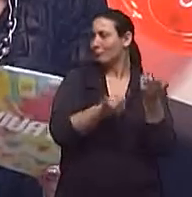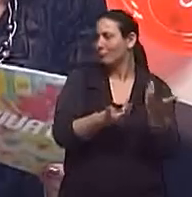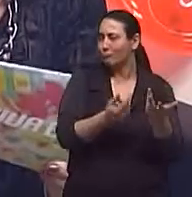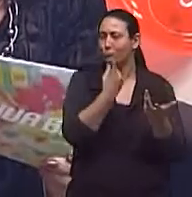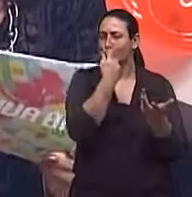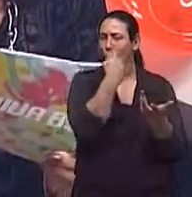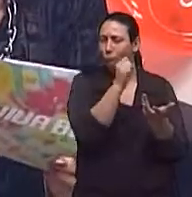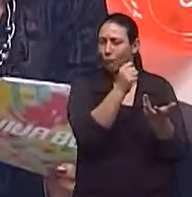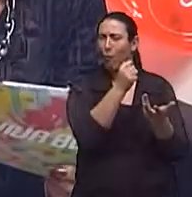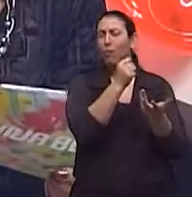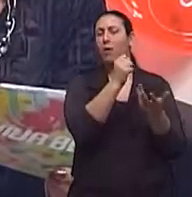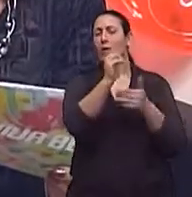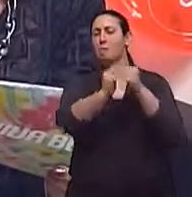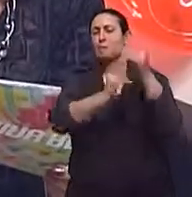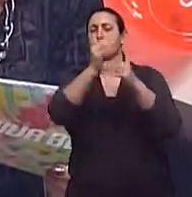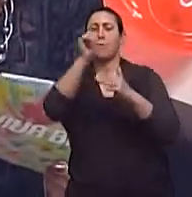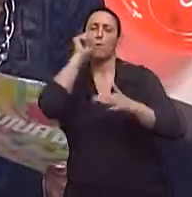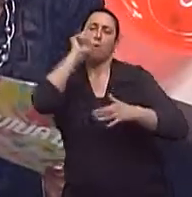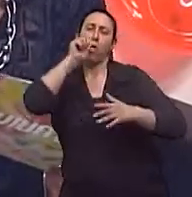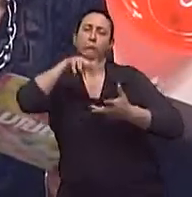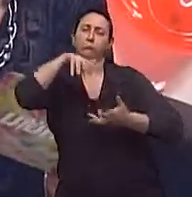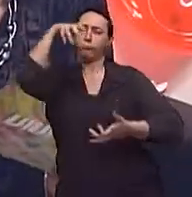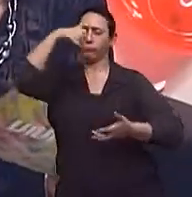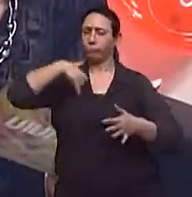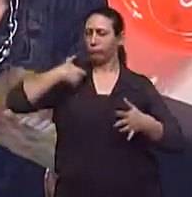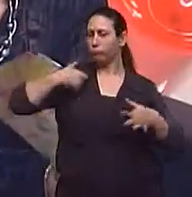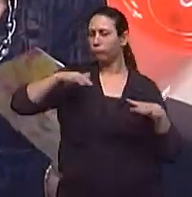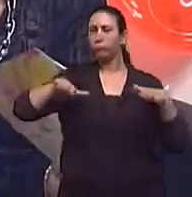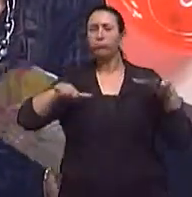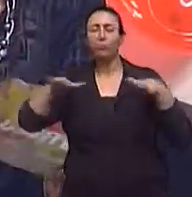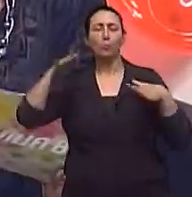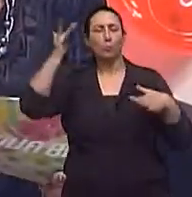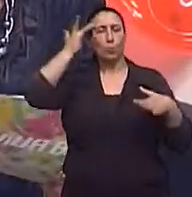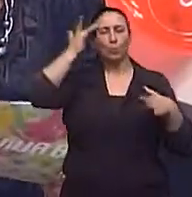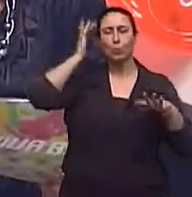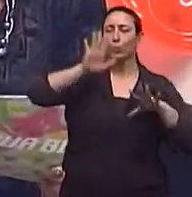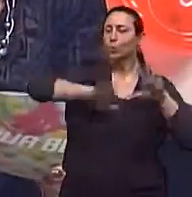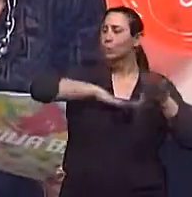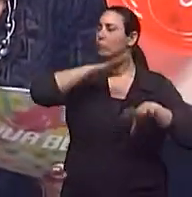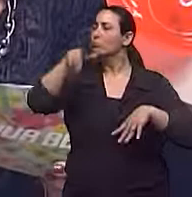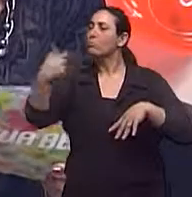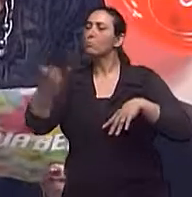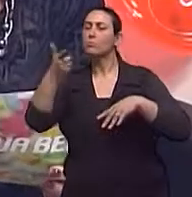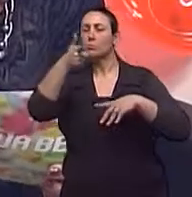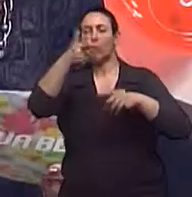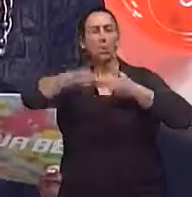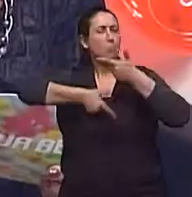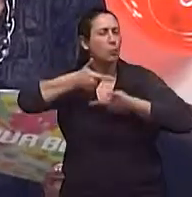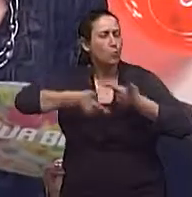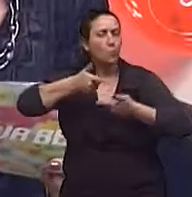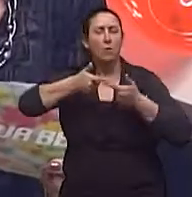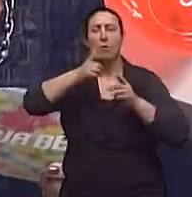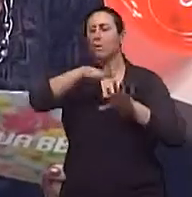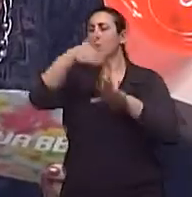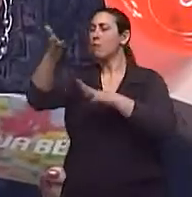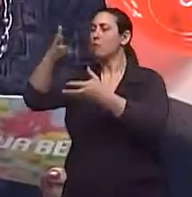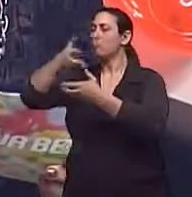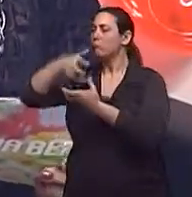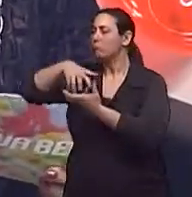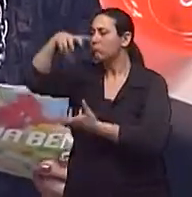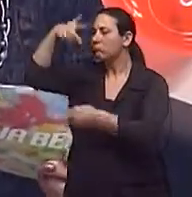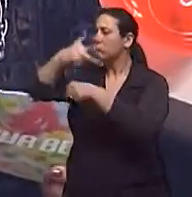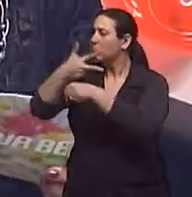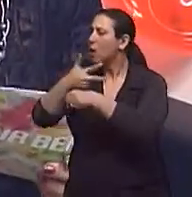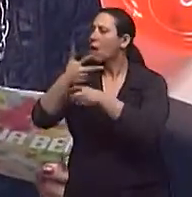meninas das mulheres maduras das mulheres em idade de trabalho ativo né das mais velhas